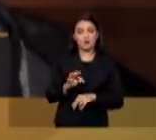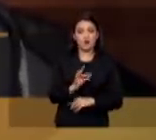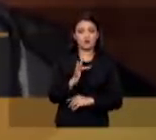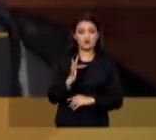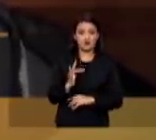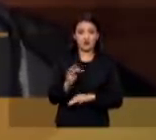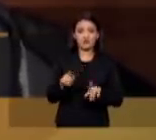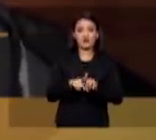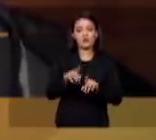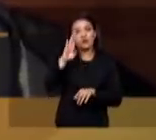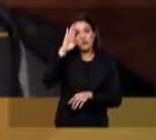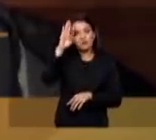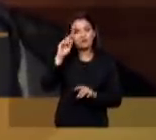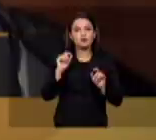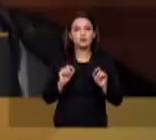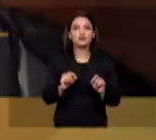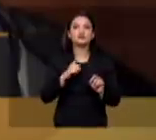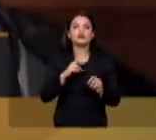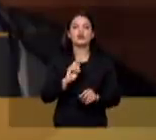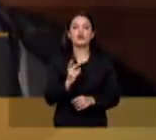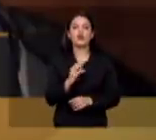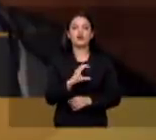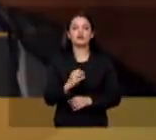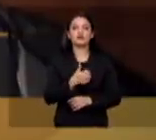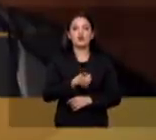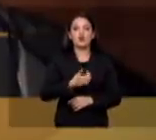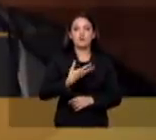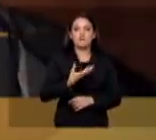em especial a contida no habeas corpus